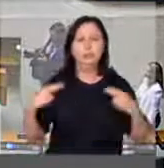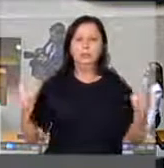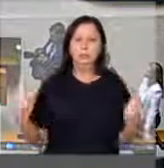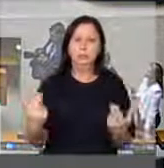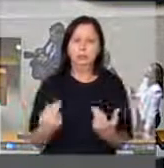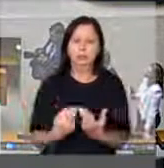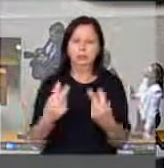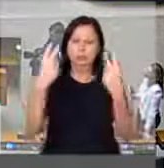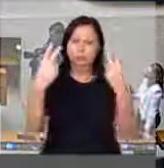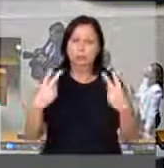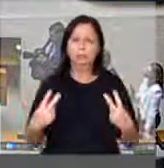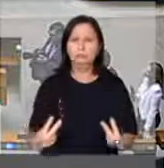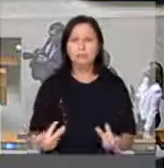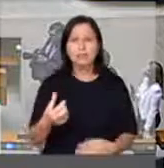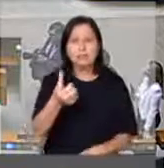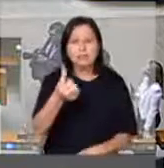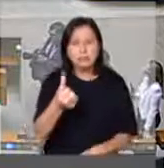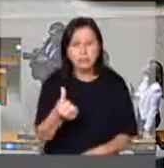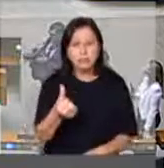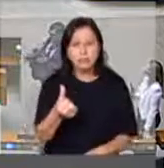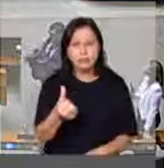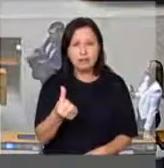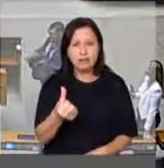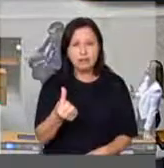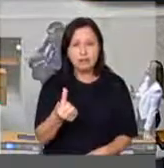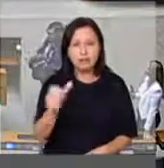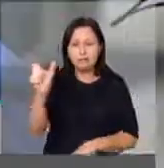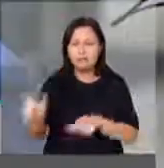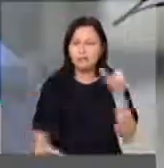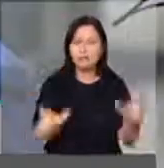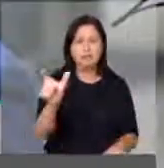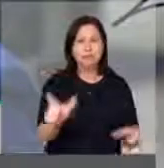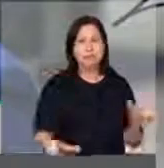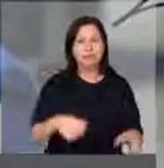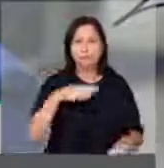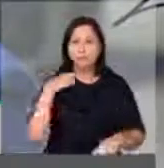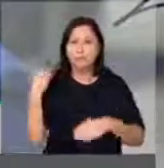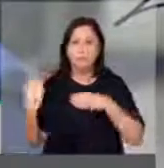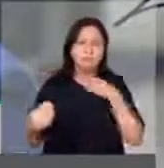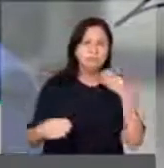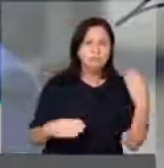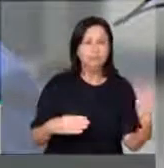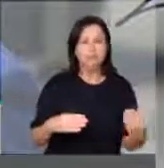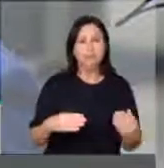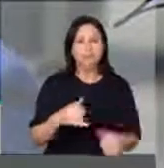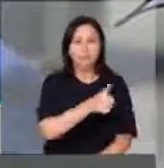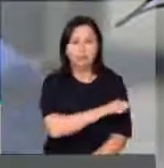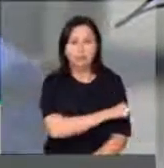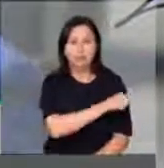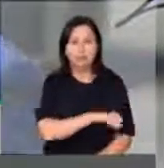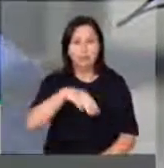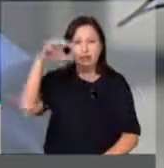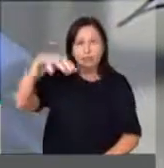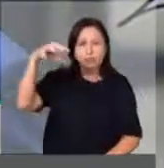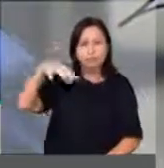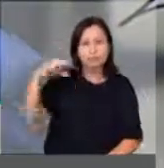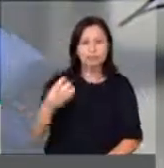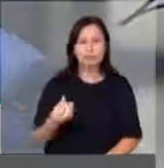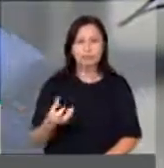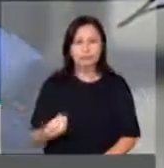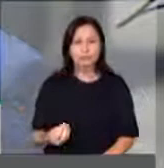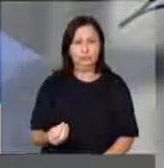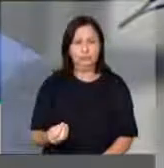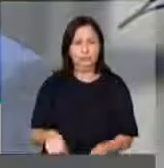6 pessoas mortas no Rio de Janeiro em decorrência das chuvas. Mas não é